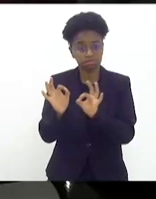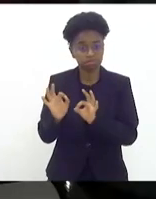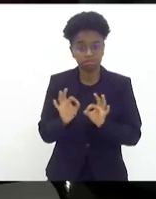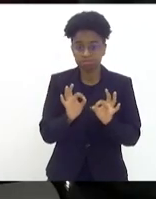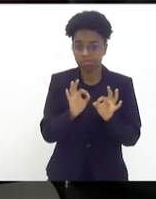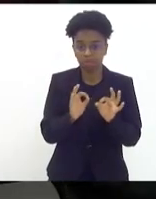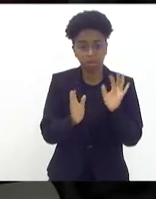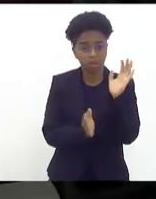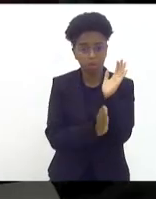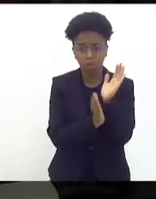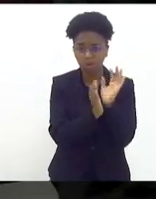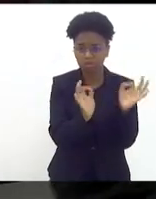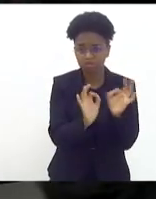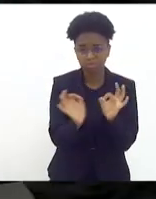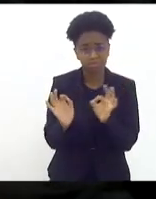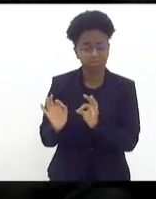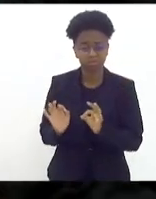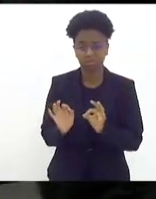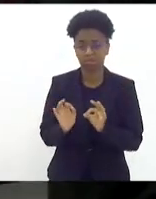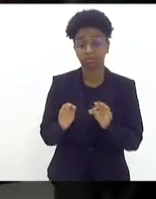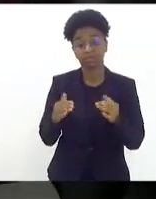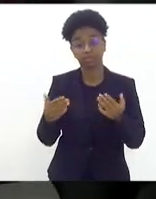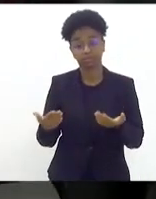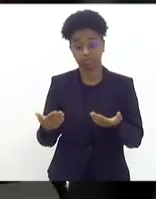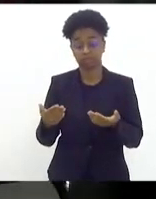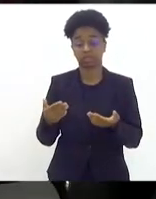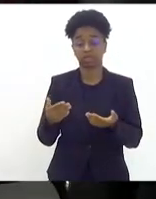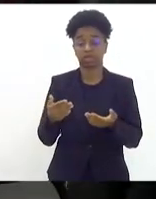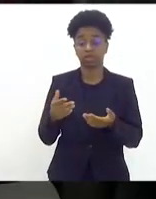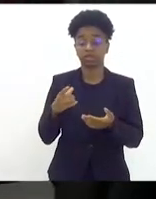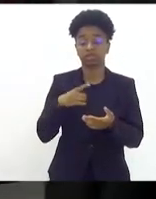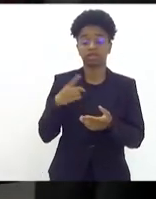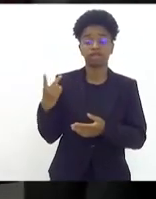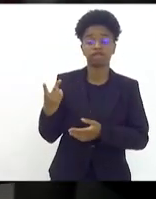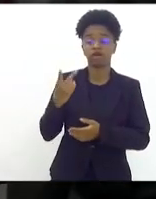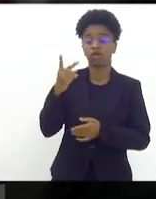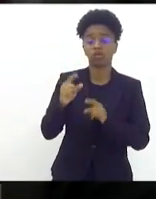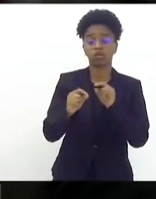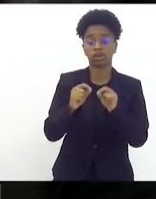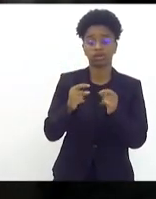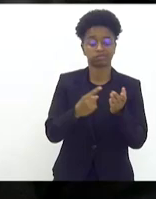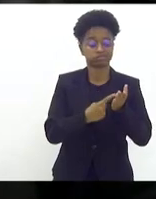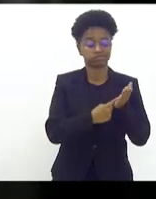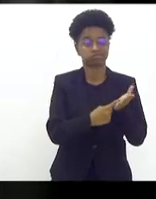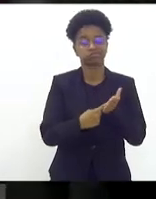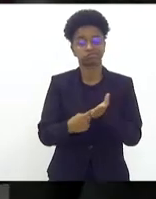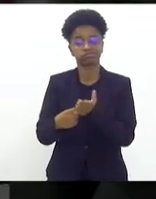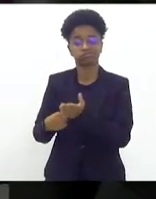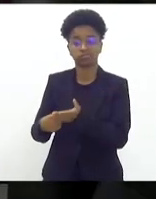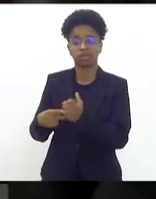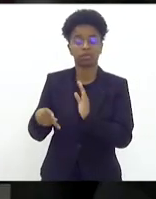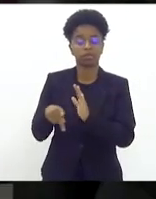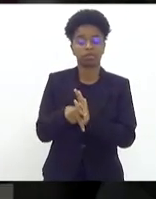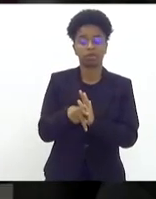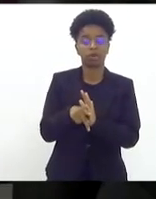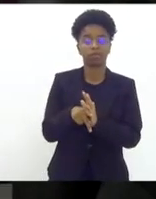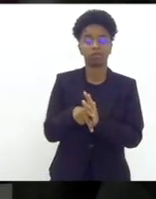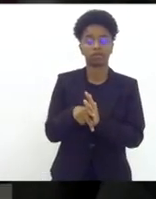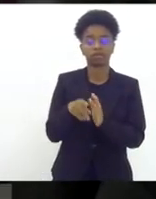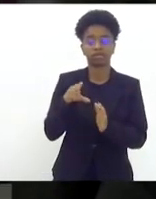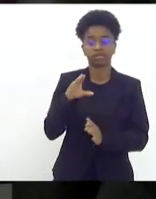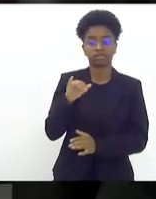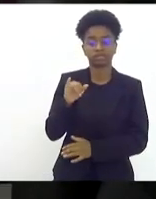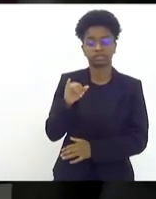sem qualquer burocracia. Né? O que se estabelece valores, né, são pactuados nas CIBs e na